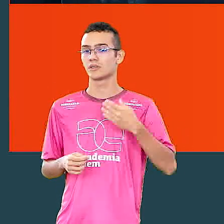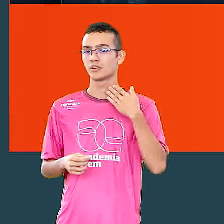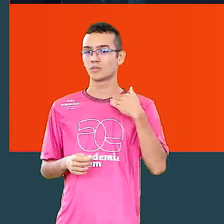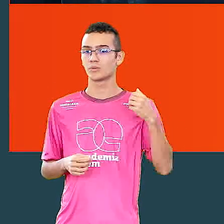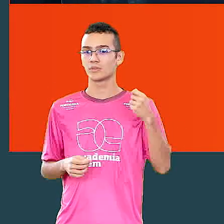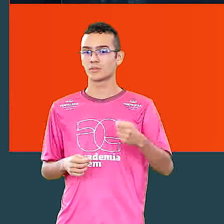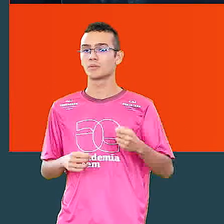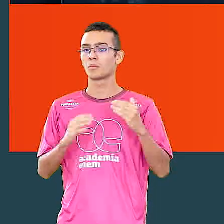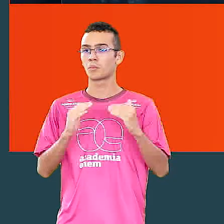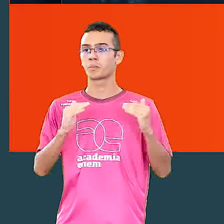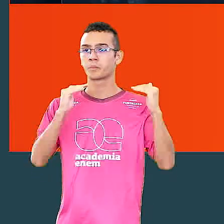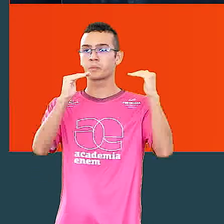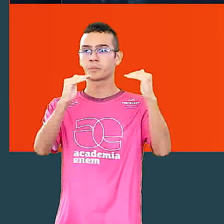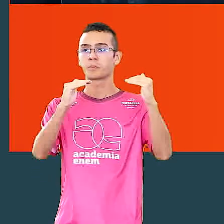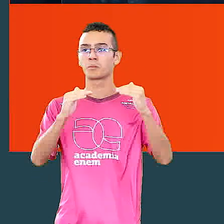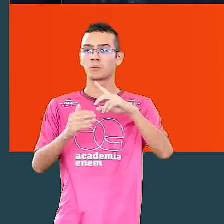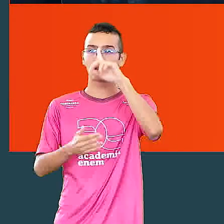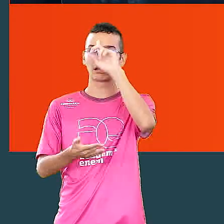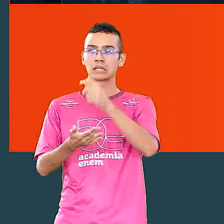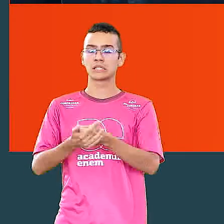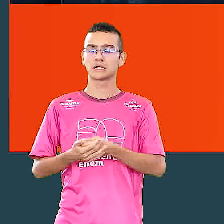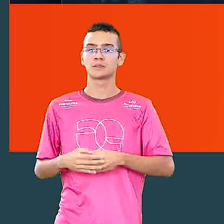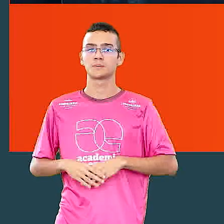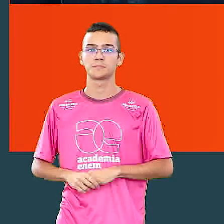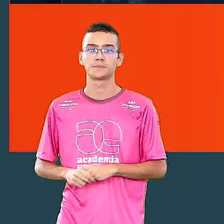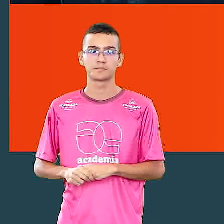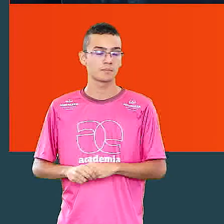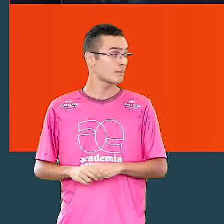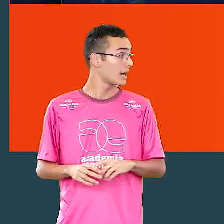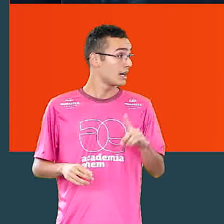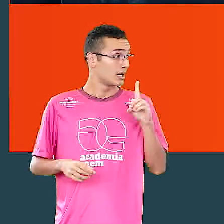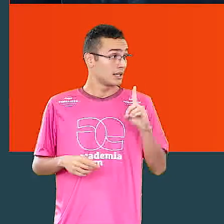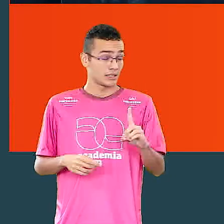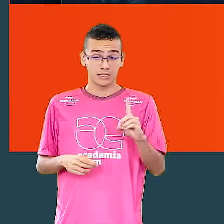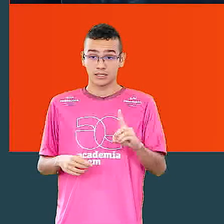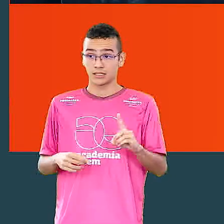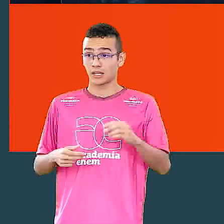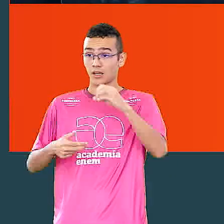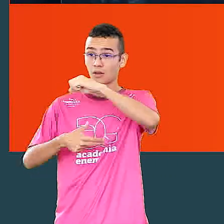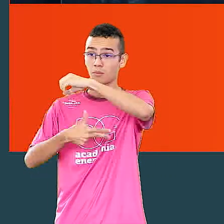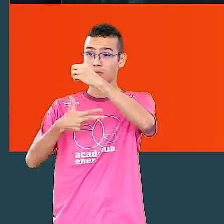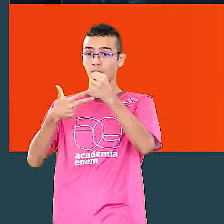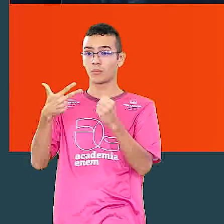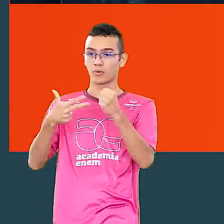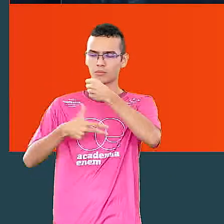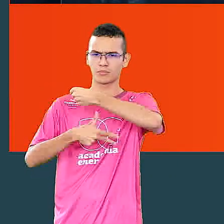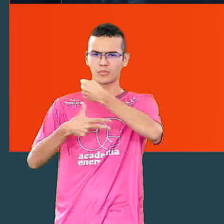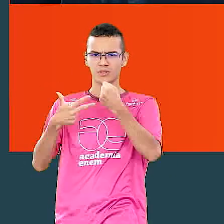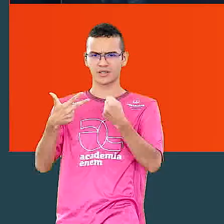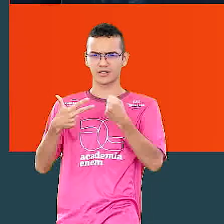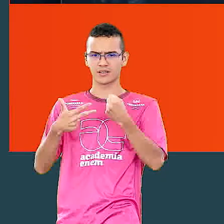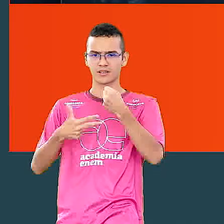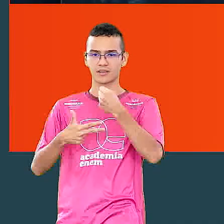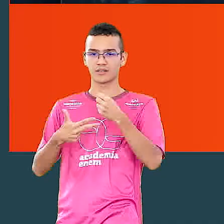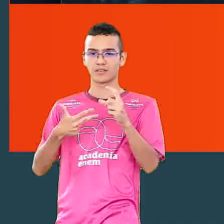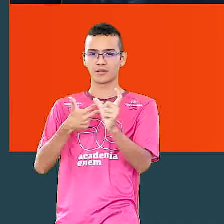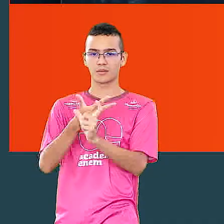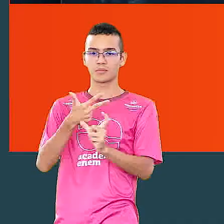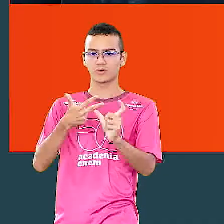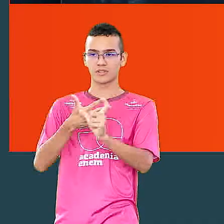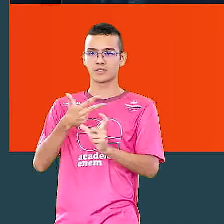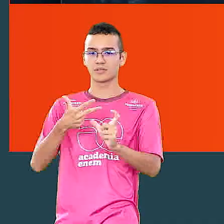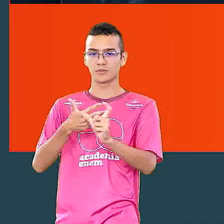presidente. D, a ampliação dos poderes na mão do executivo. Com certeza. Ampliação do poder na mão do presidente.